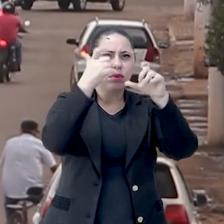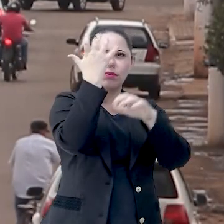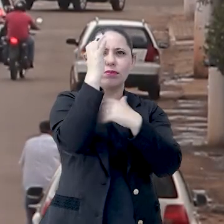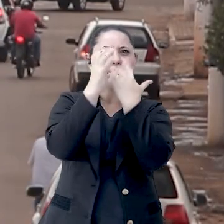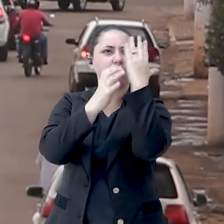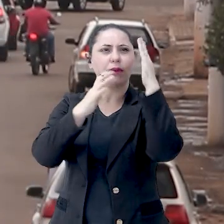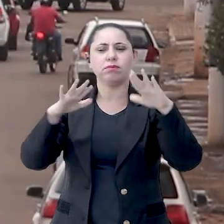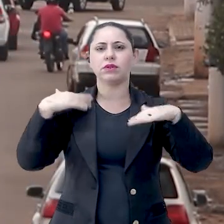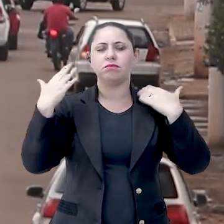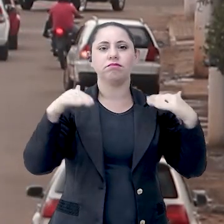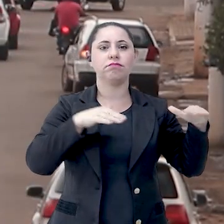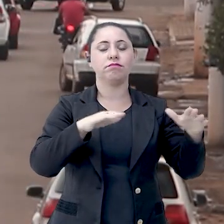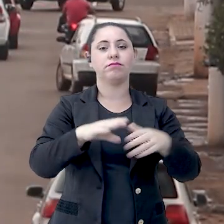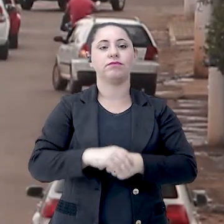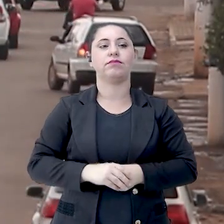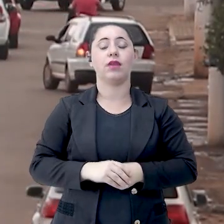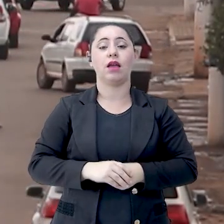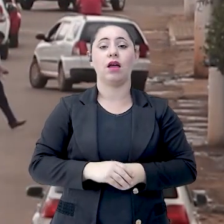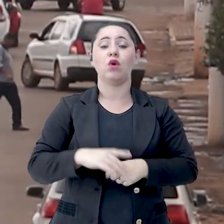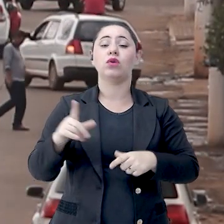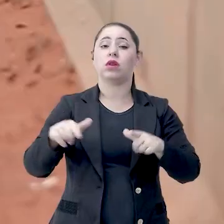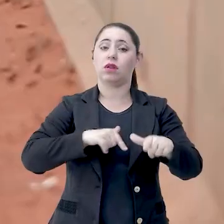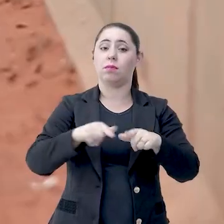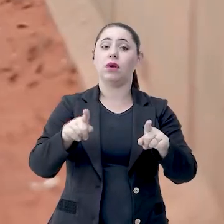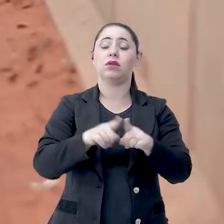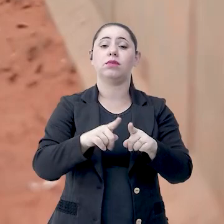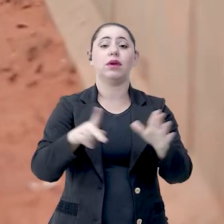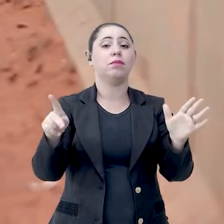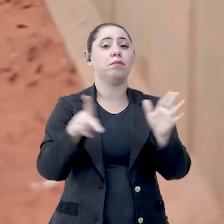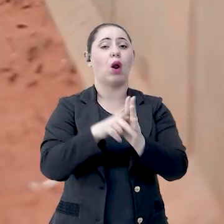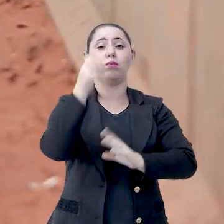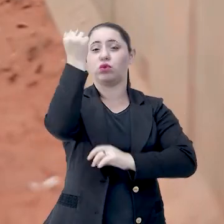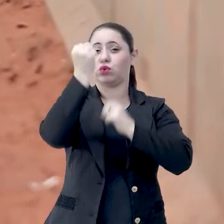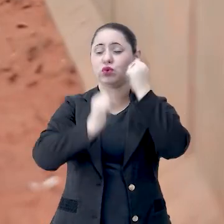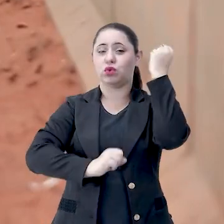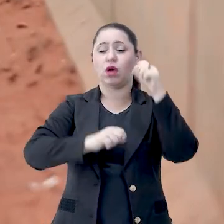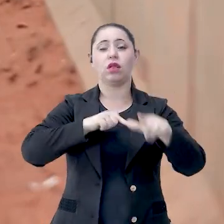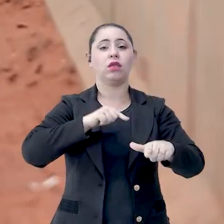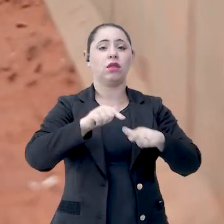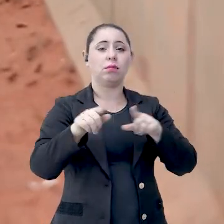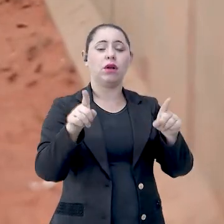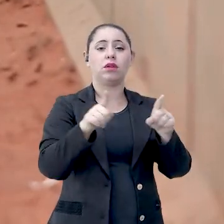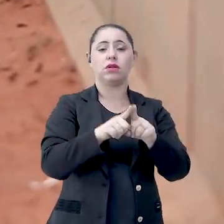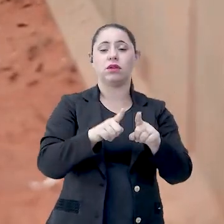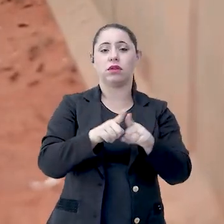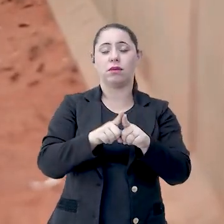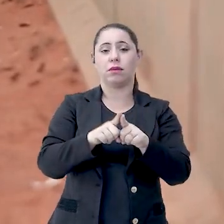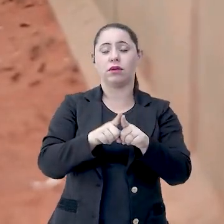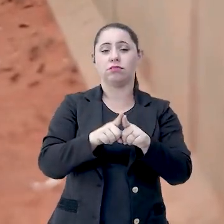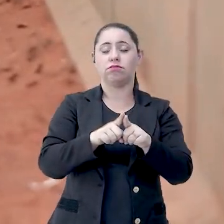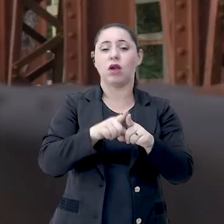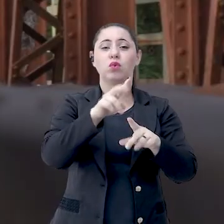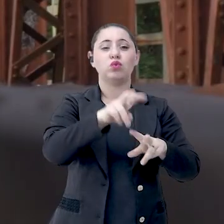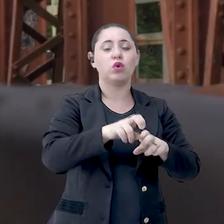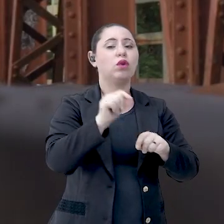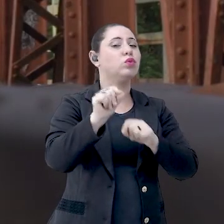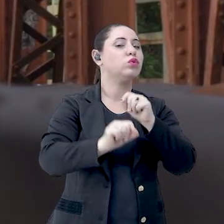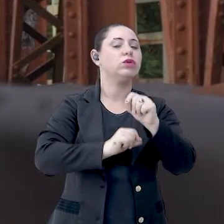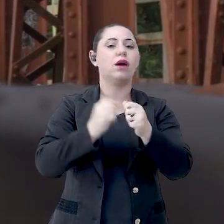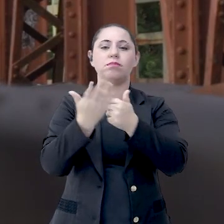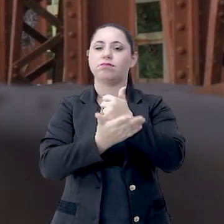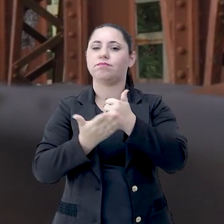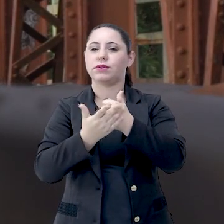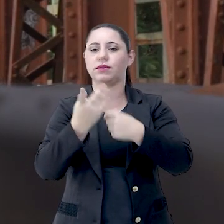atividades relacionadas à indústria, serviços e agropecuária são a base da economia de Aquidauana.